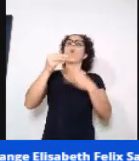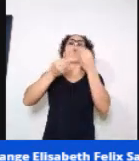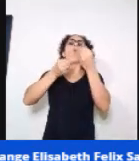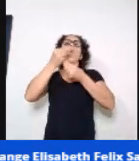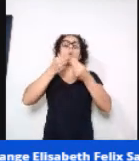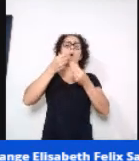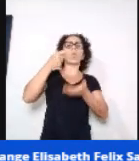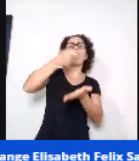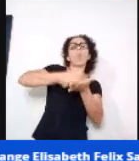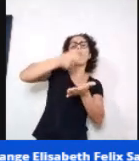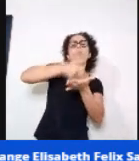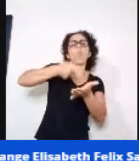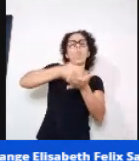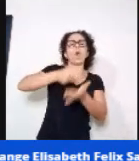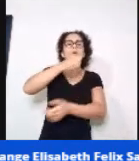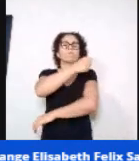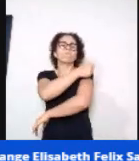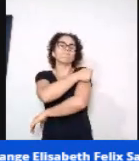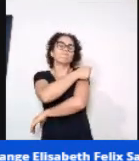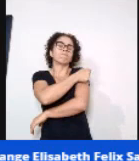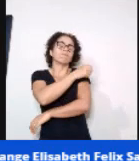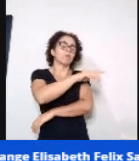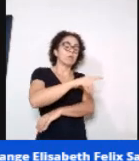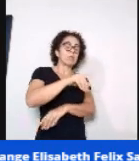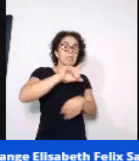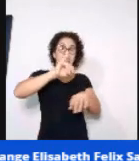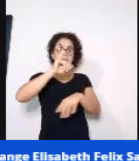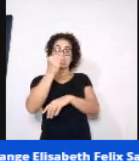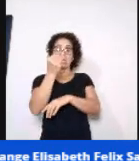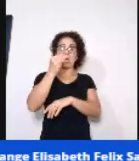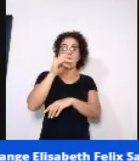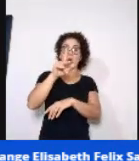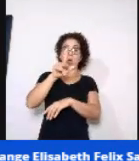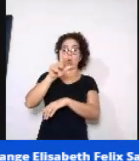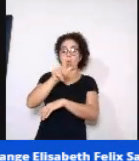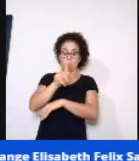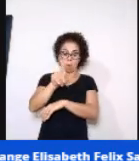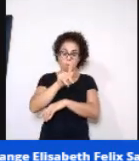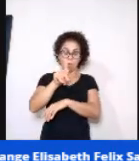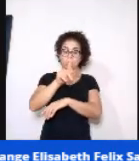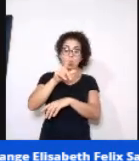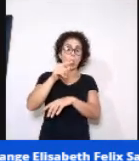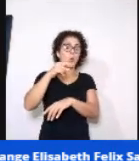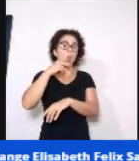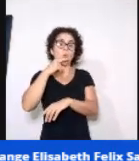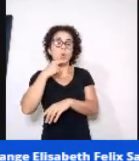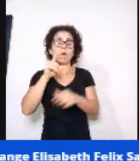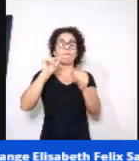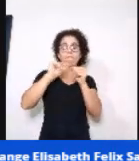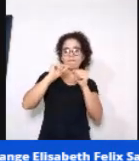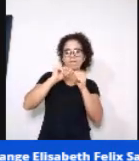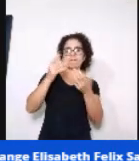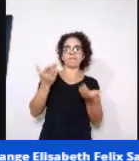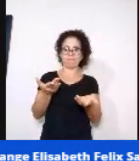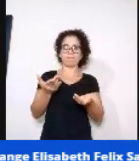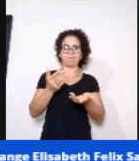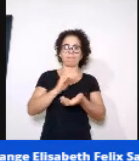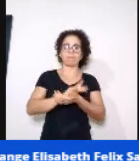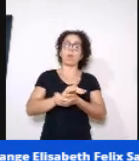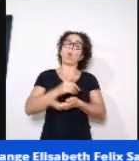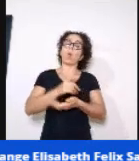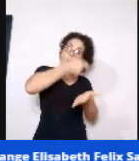que não se encaixa, né? Cobre do outro aquilo que você também dá conta de fazer. Tá? Então, a